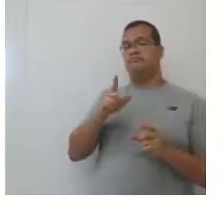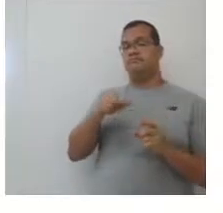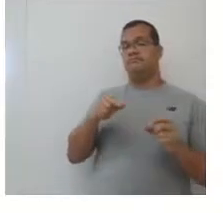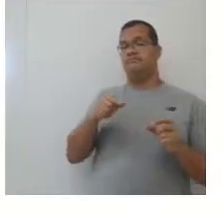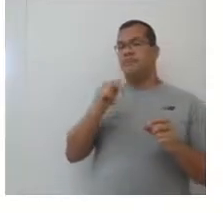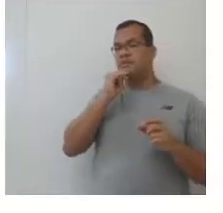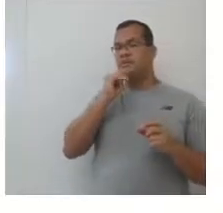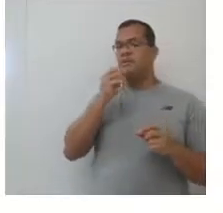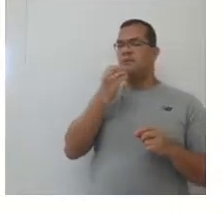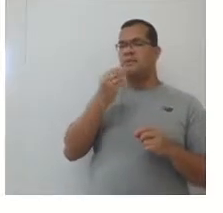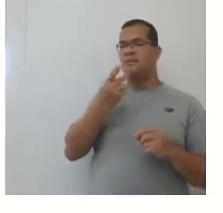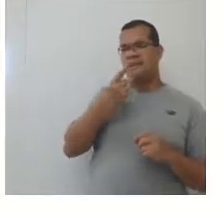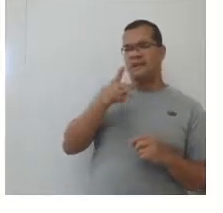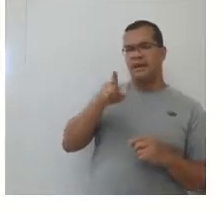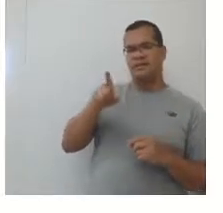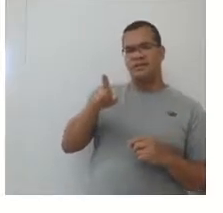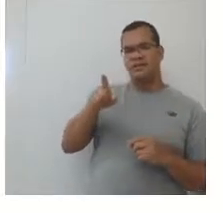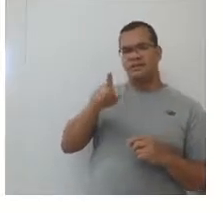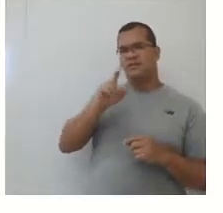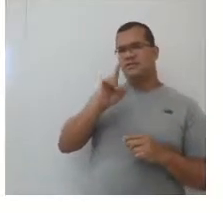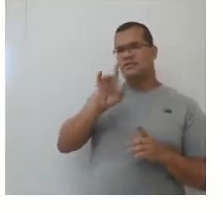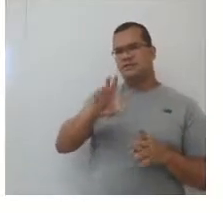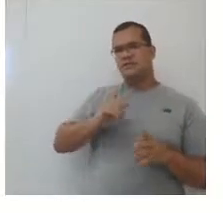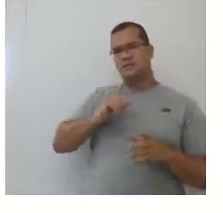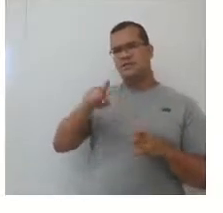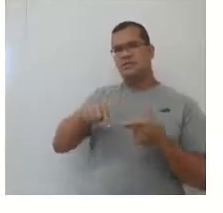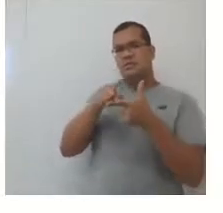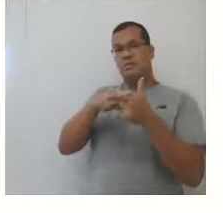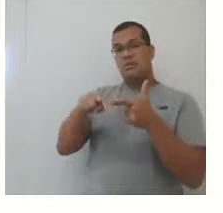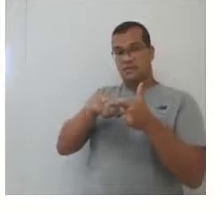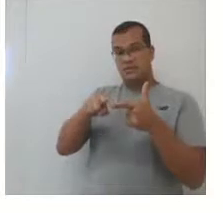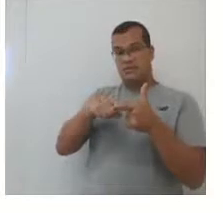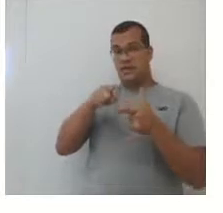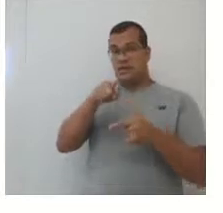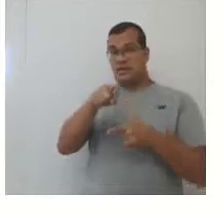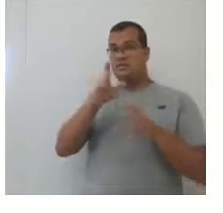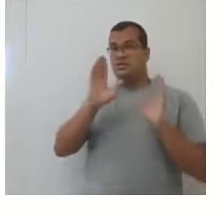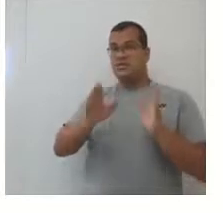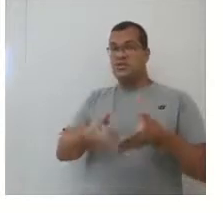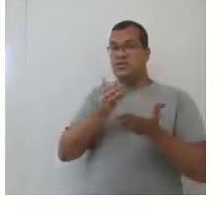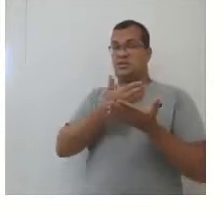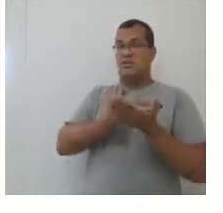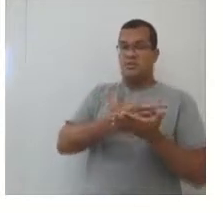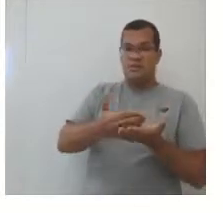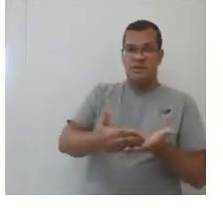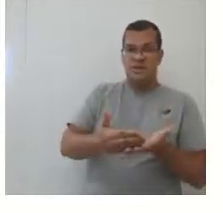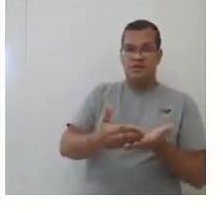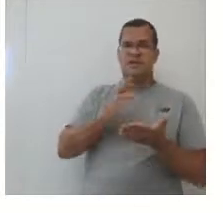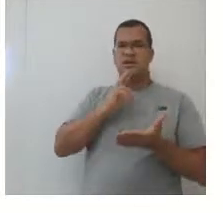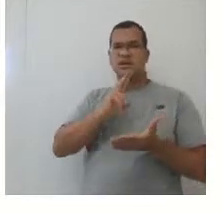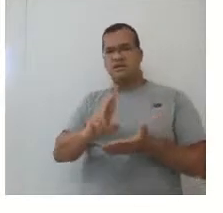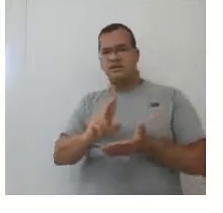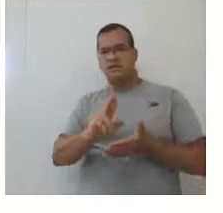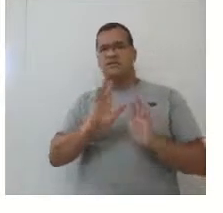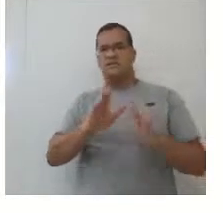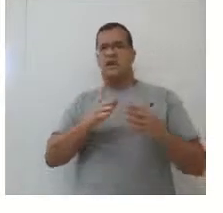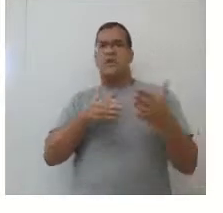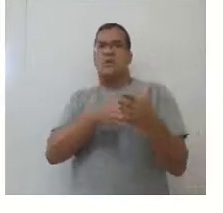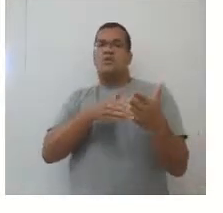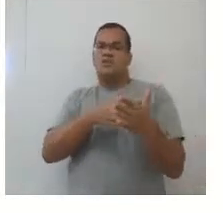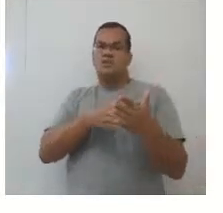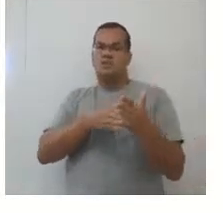com probabilidade condicional, isso vai ser um problema em que você já começa a resolver com algum tipo de